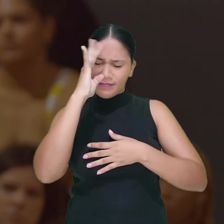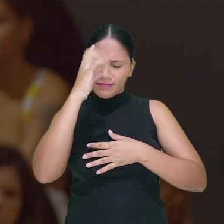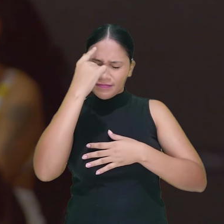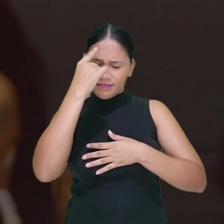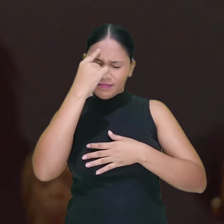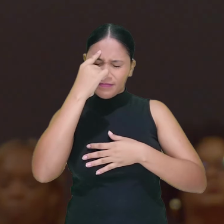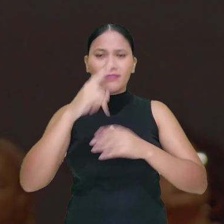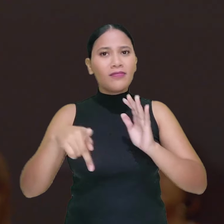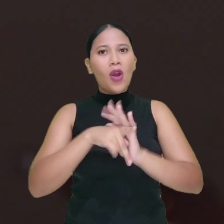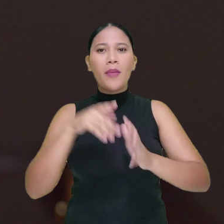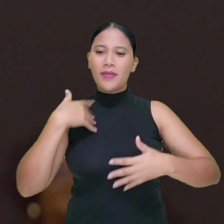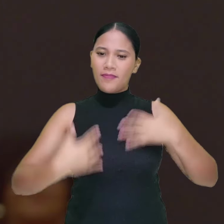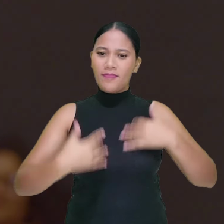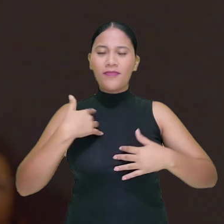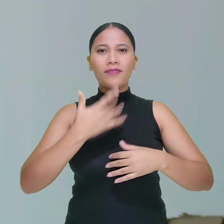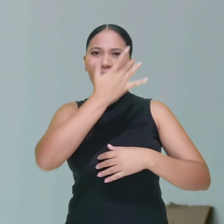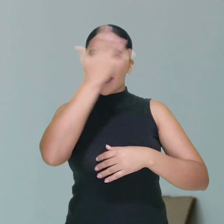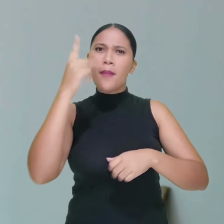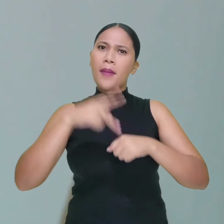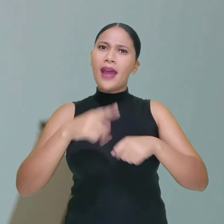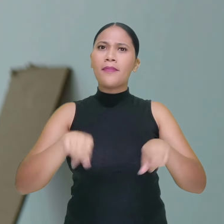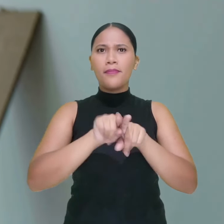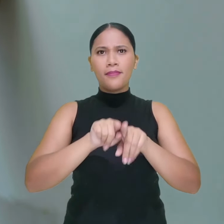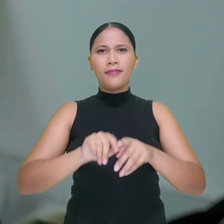as pessoas são feitas da rocha e da pedra também.